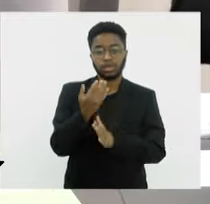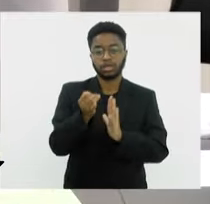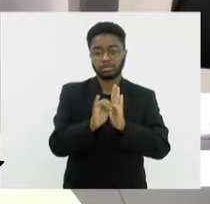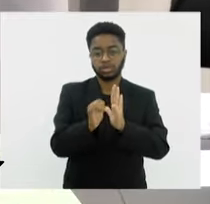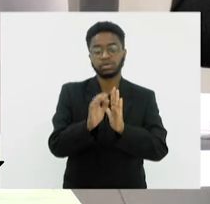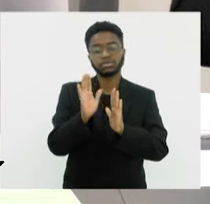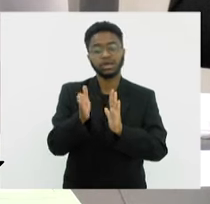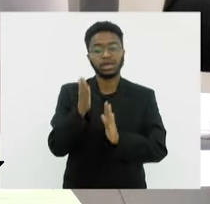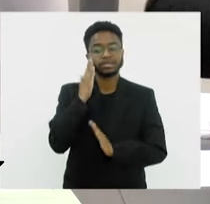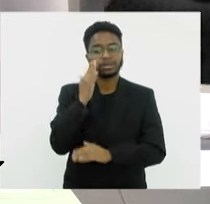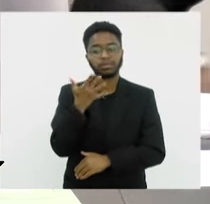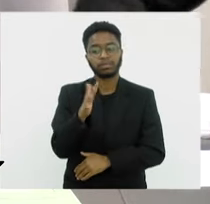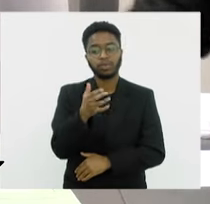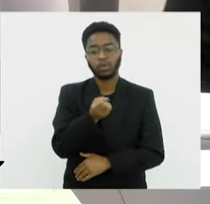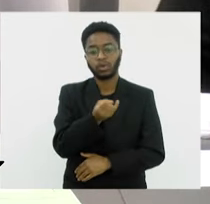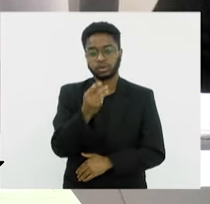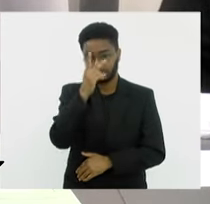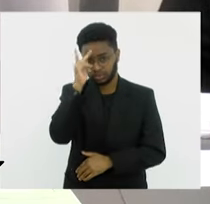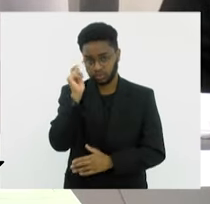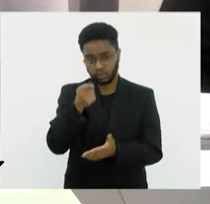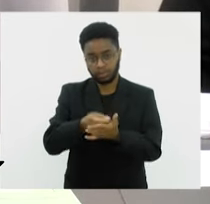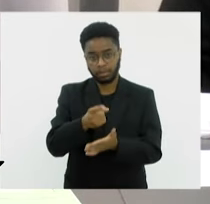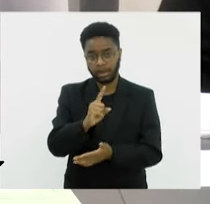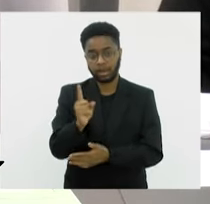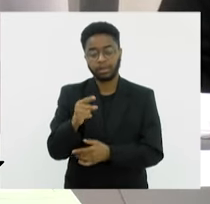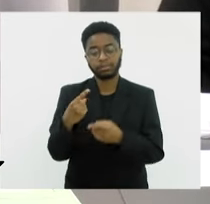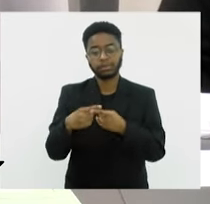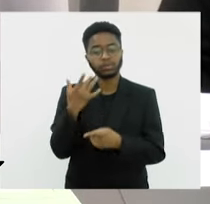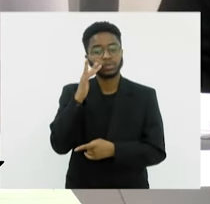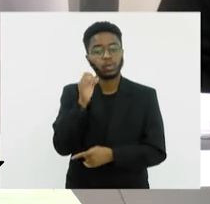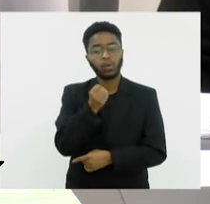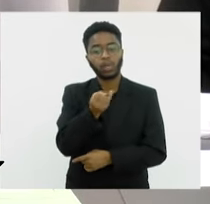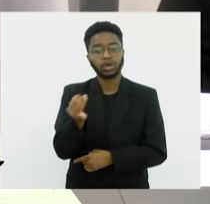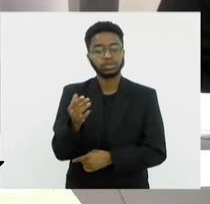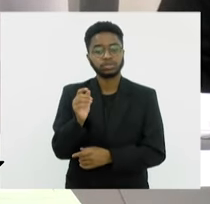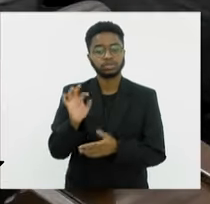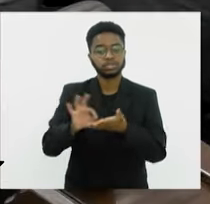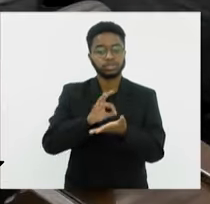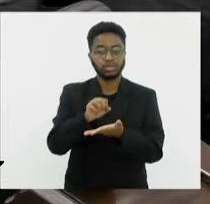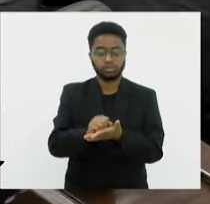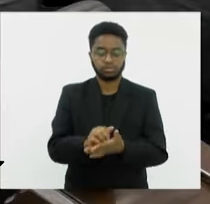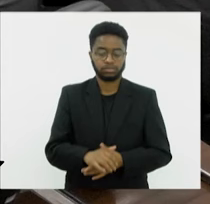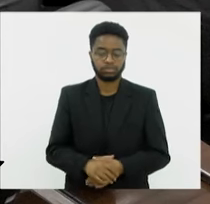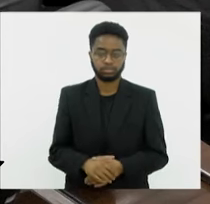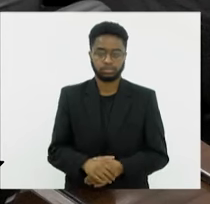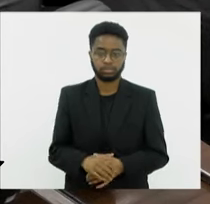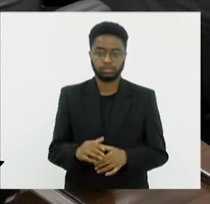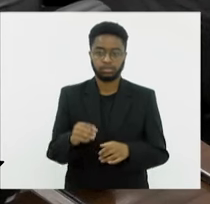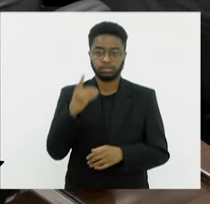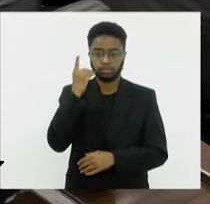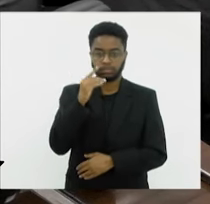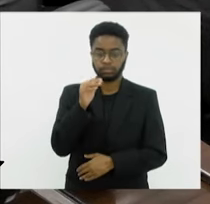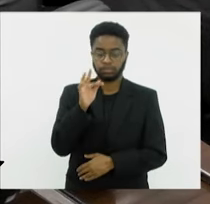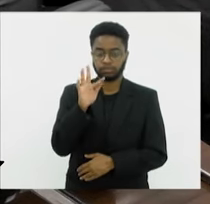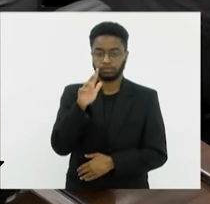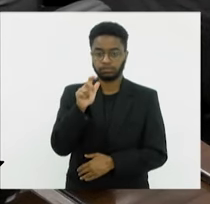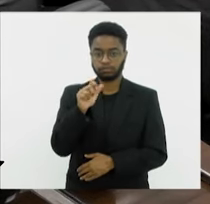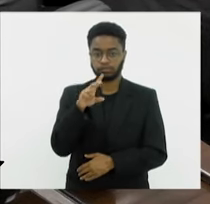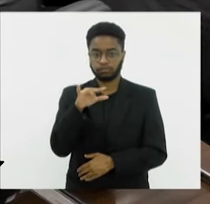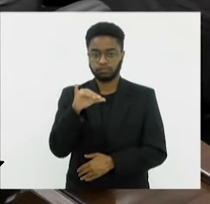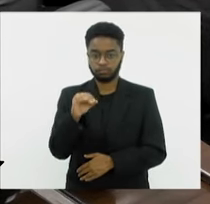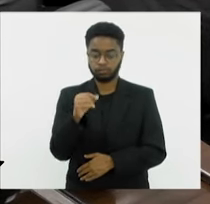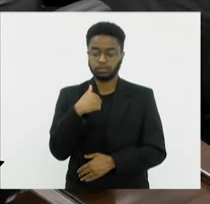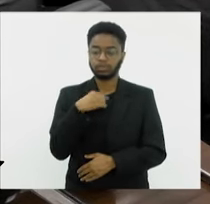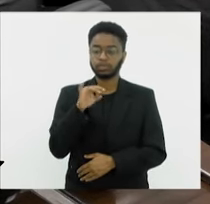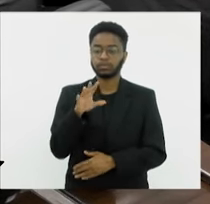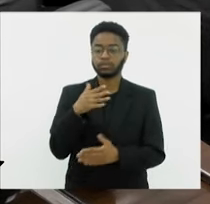daqueles que vão pagar, arcam com aqueles que não pagam. Até porque eu não saio quantos vão ser inscritos também. Exato. Deputado Serafim. Presidente, só dialogando aí com o